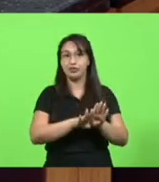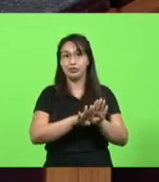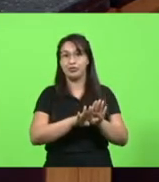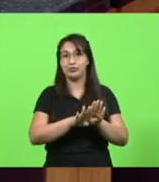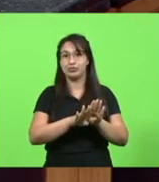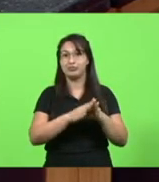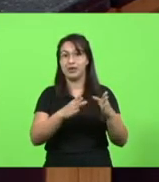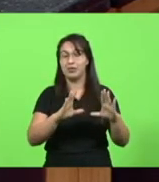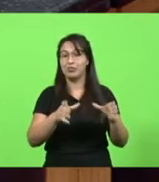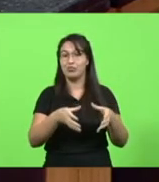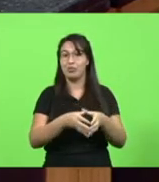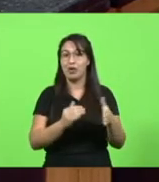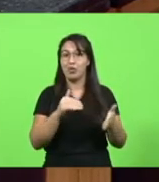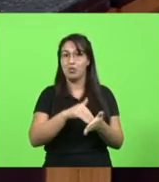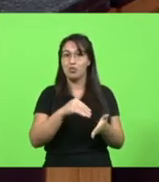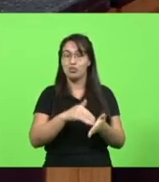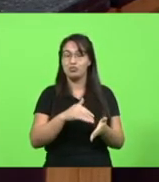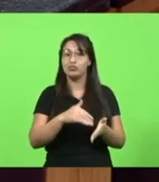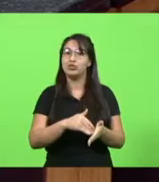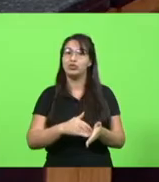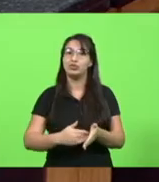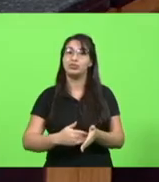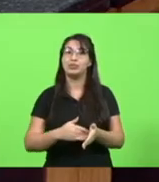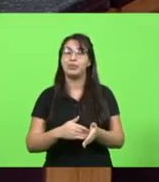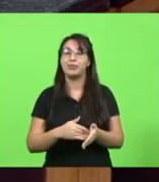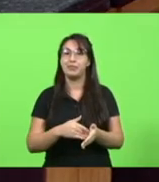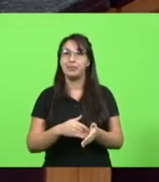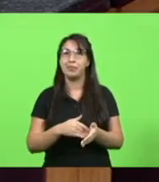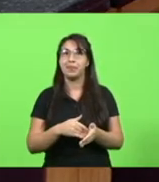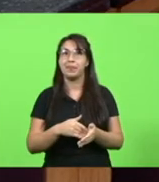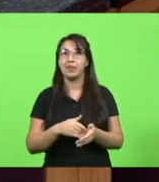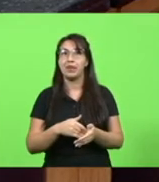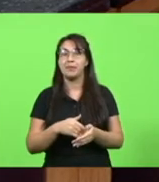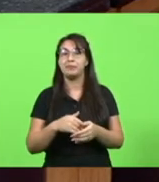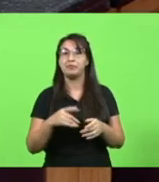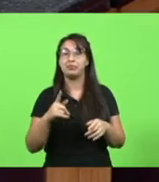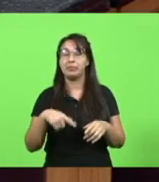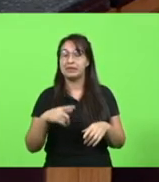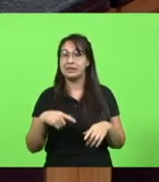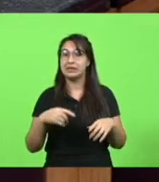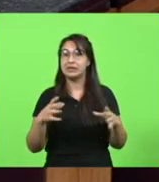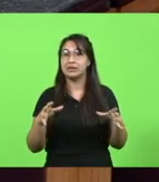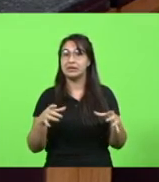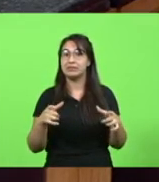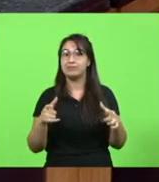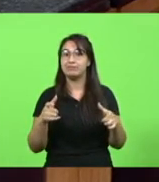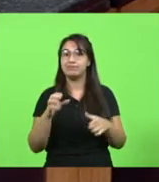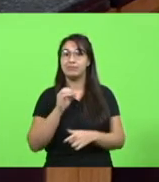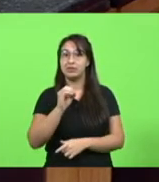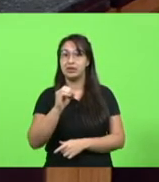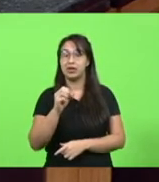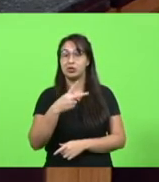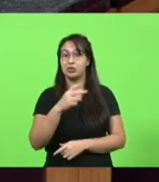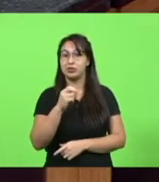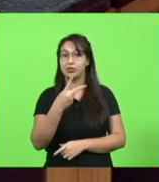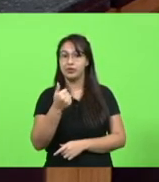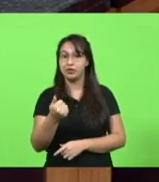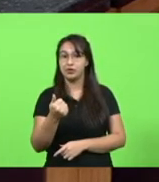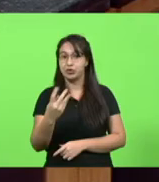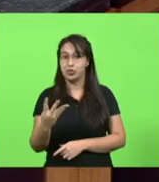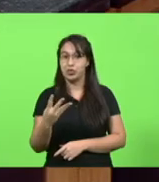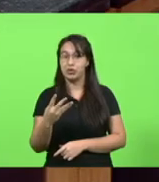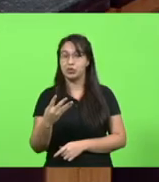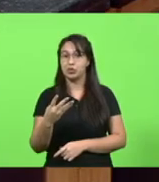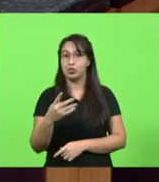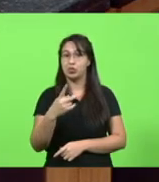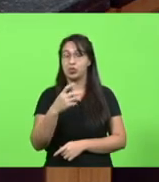apenas 2% do carvão para gerar energia. Deve zerar em 2024. Só para ter uma ideia, em